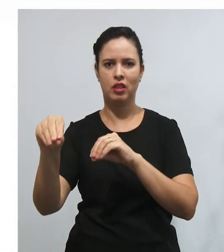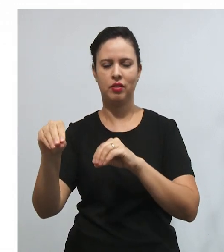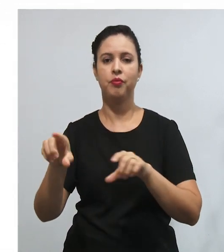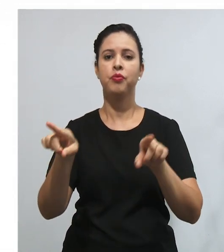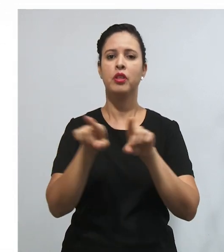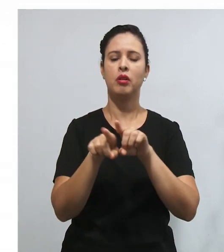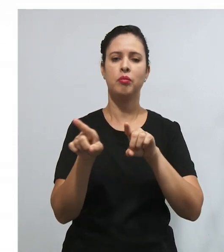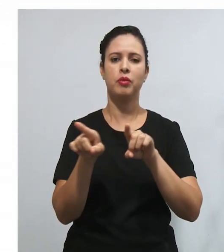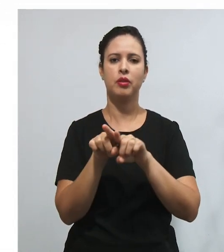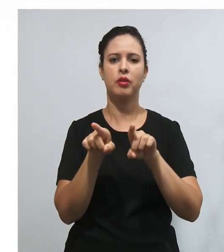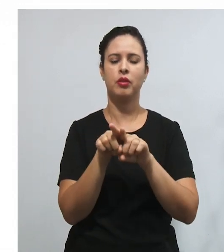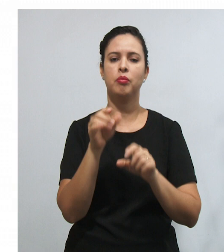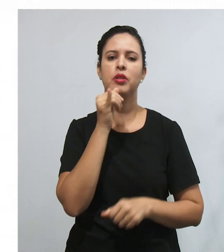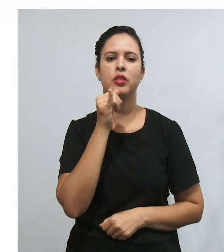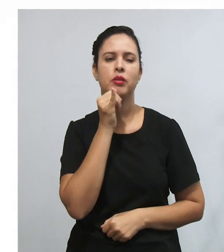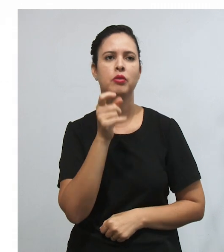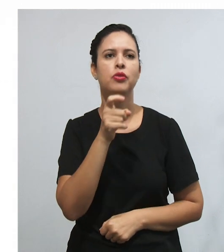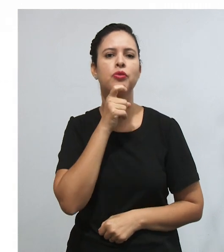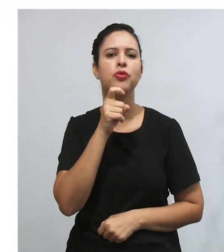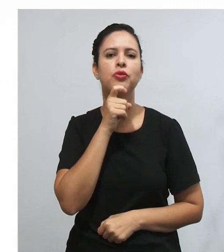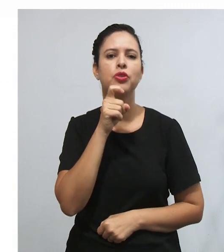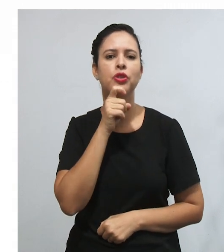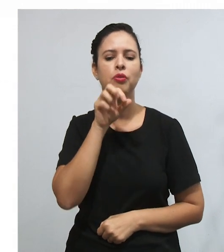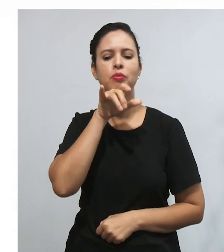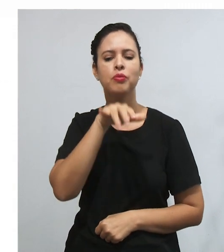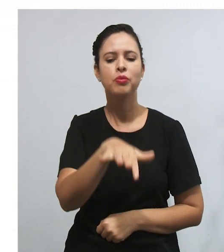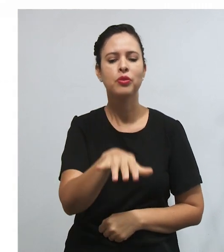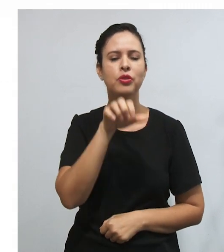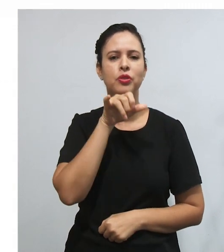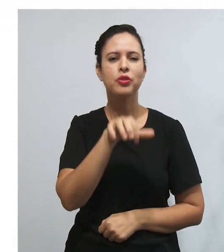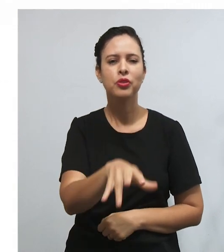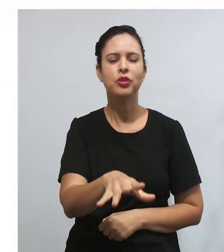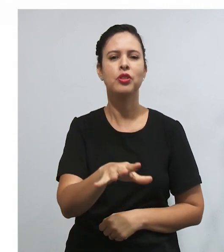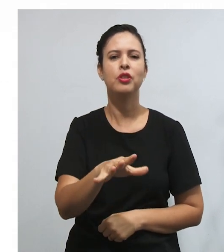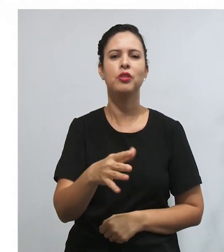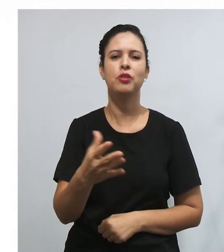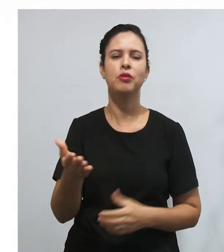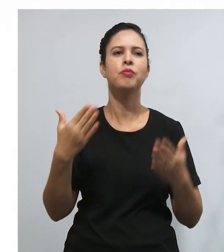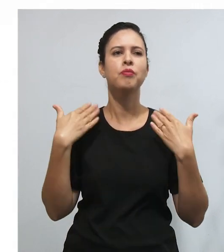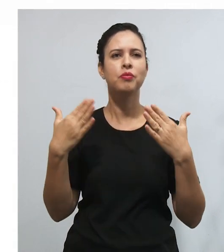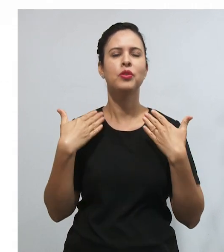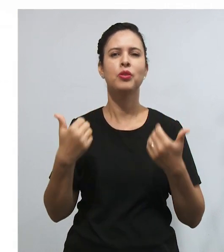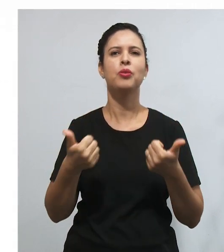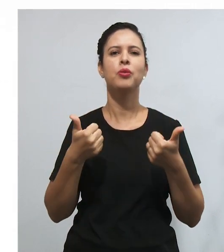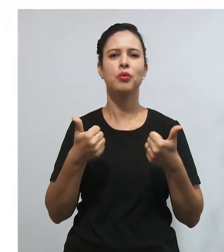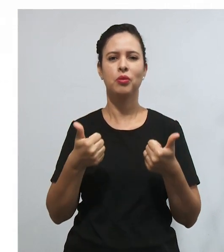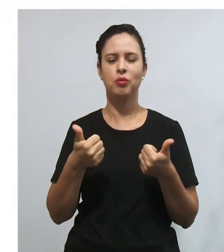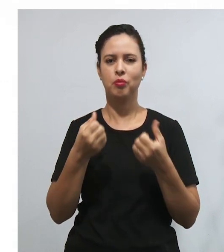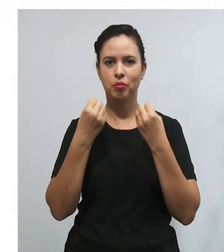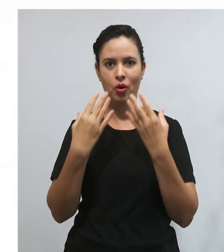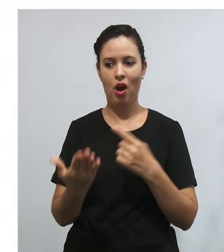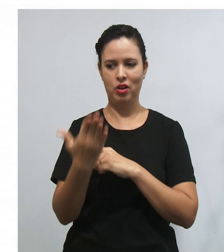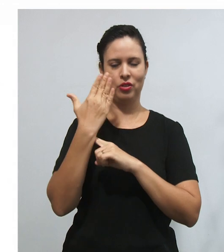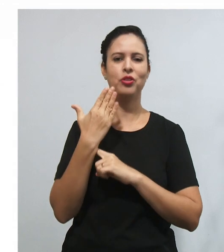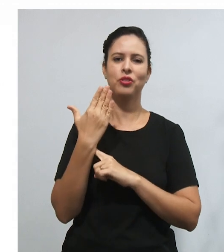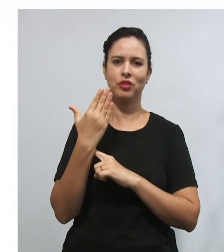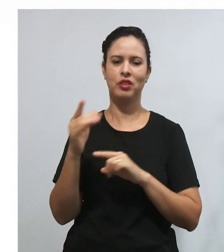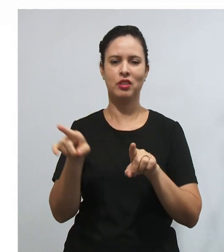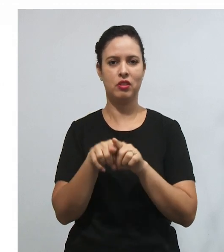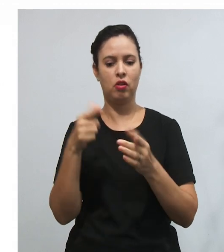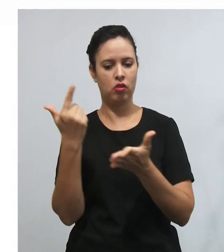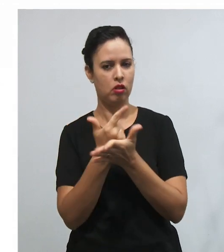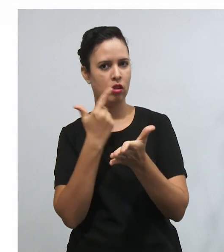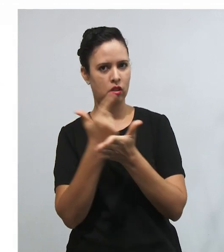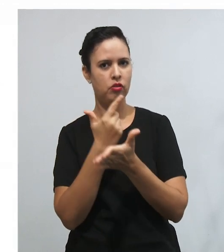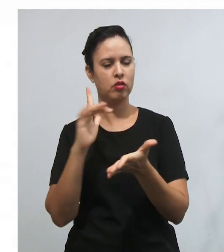nos beneficia com relação ao bem-estar, né? Ao clima dentro de uma sala, nos nossos ambientes, né? Um e-book também é